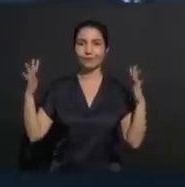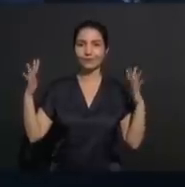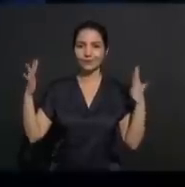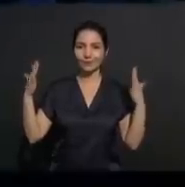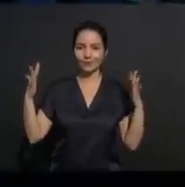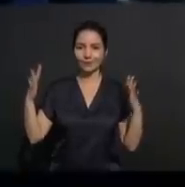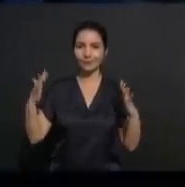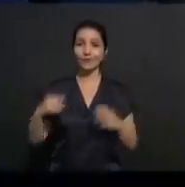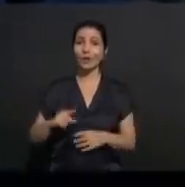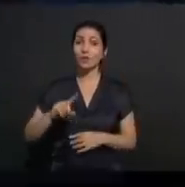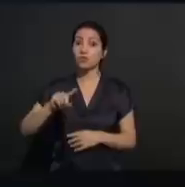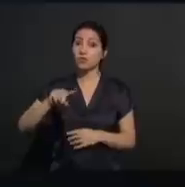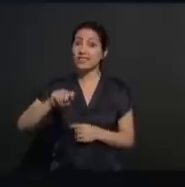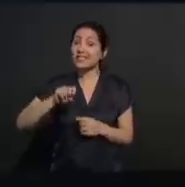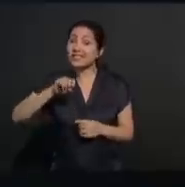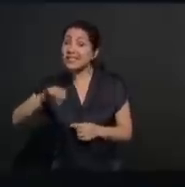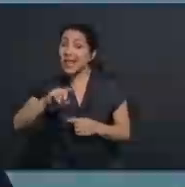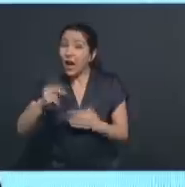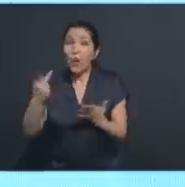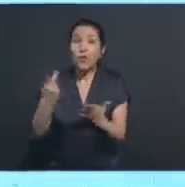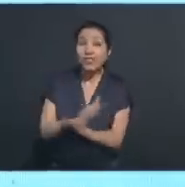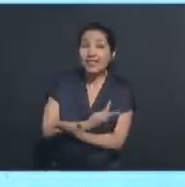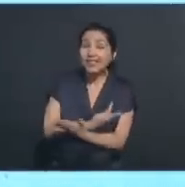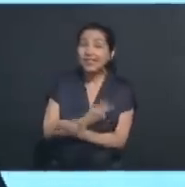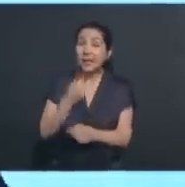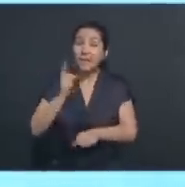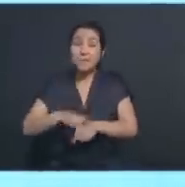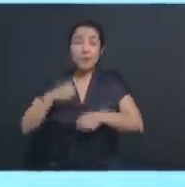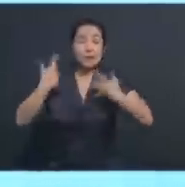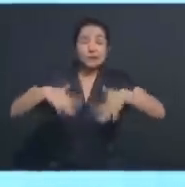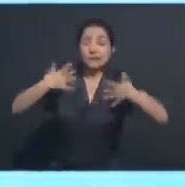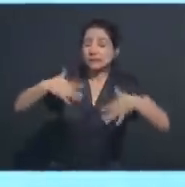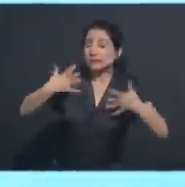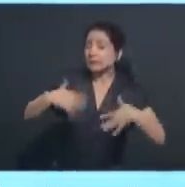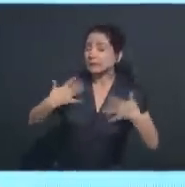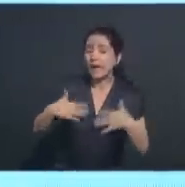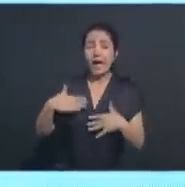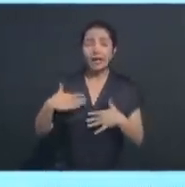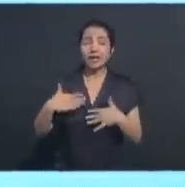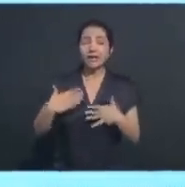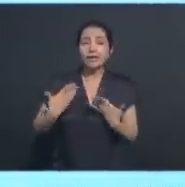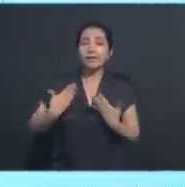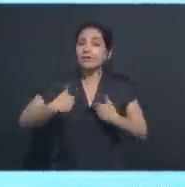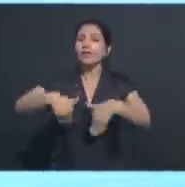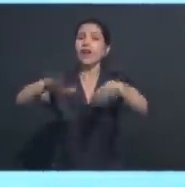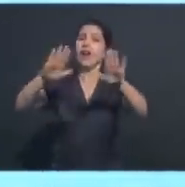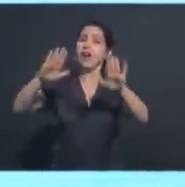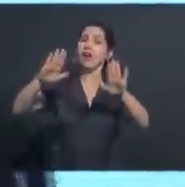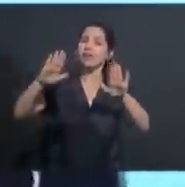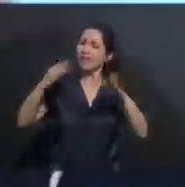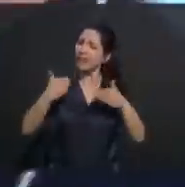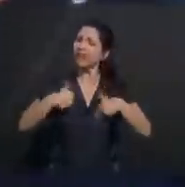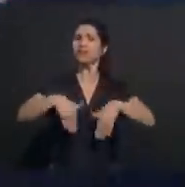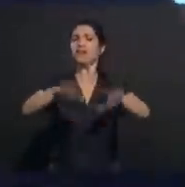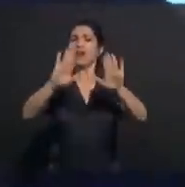Então, próxima vez que você estiver fazendo uma prova, você não souber nada, assina o seu nome e entrega. Toma